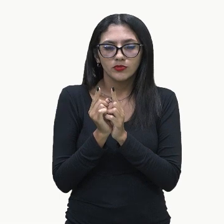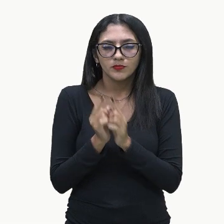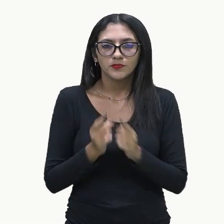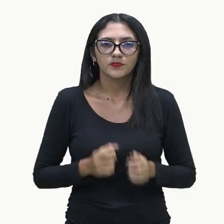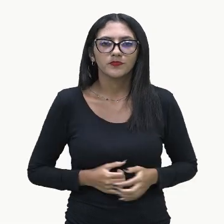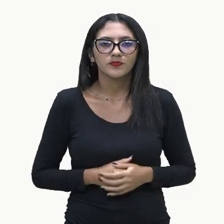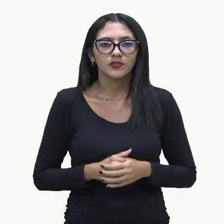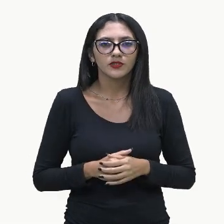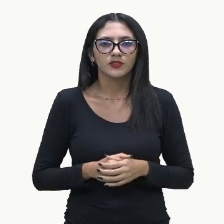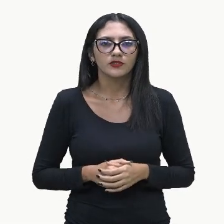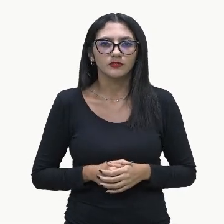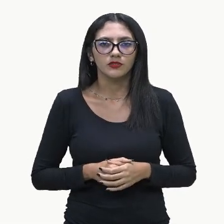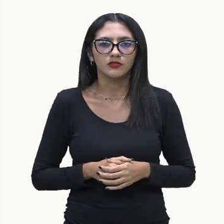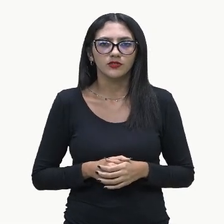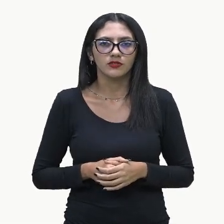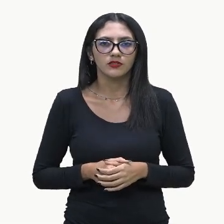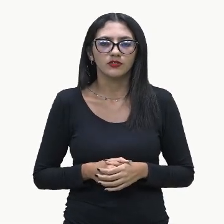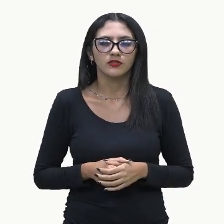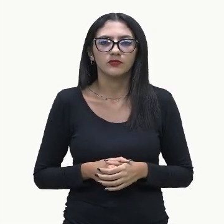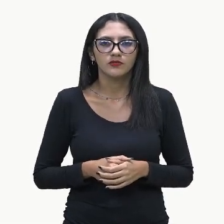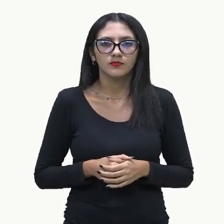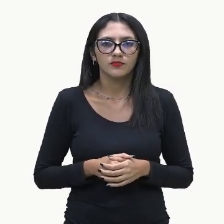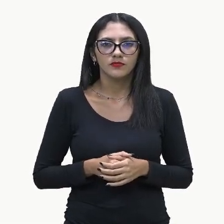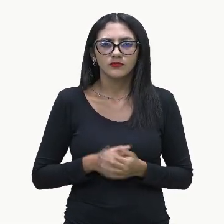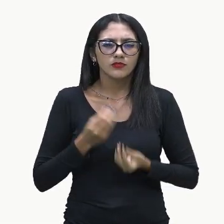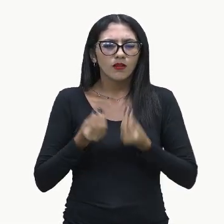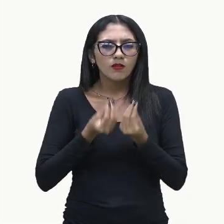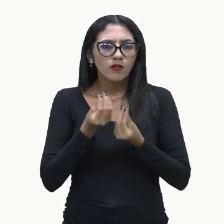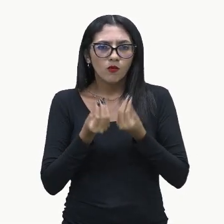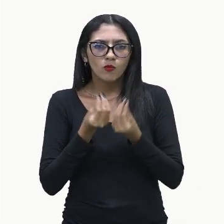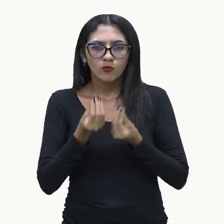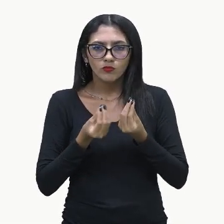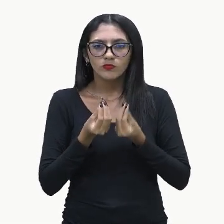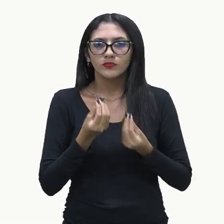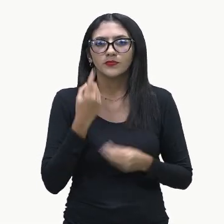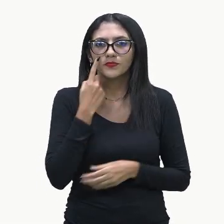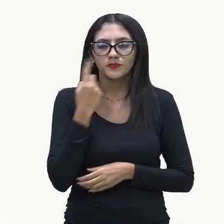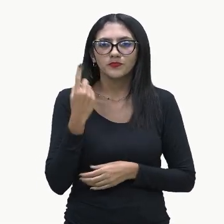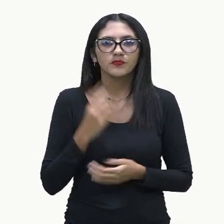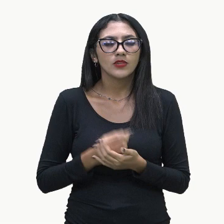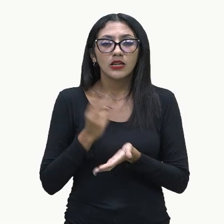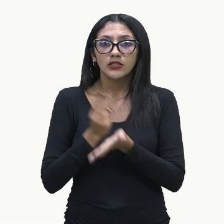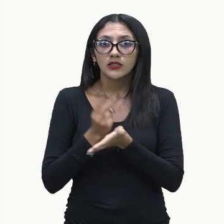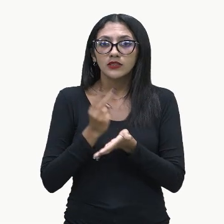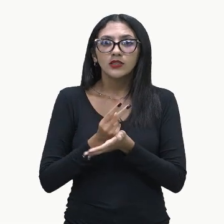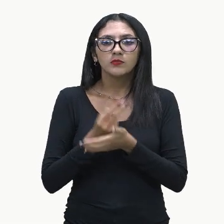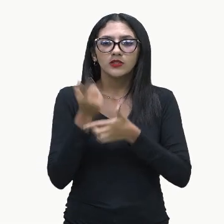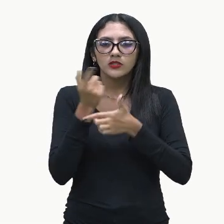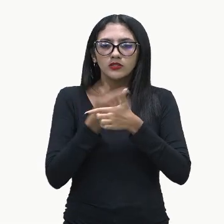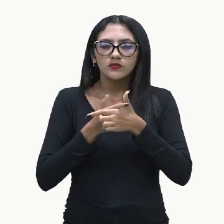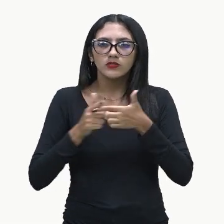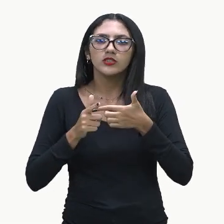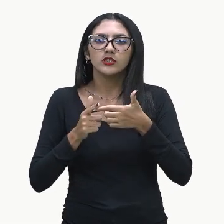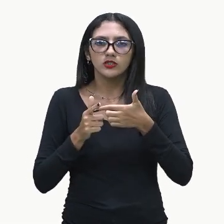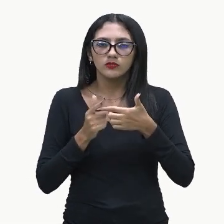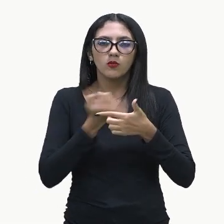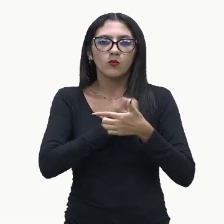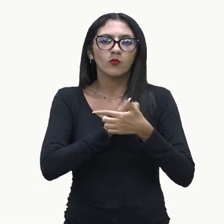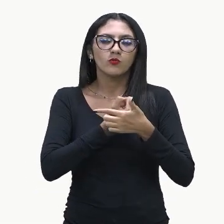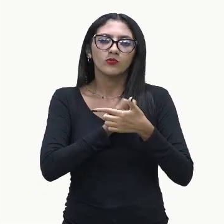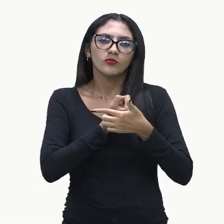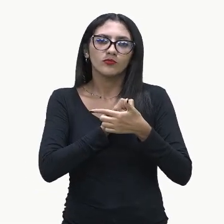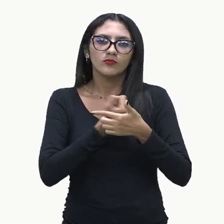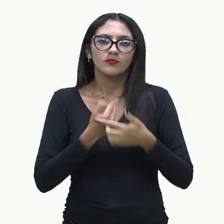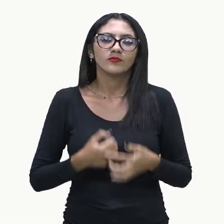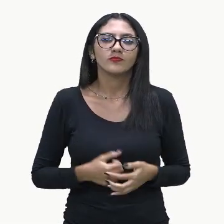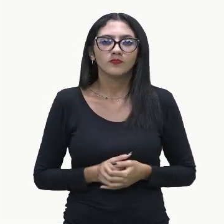com o 28. Como é que a gente faz a fatoração? A gente vai sempre dividindo ele por números primos, começando,